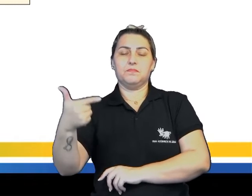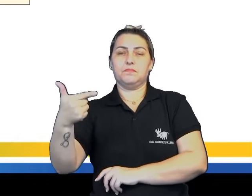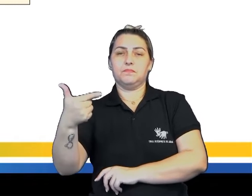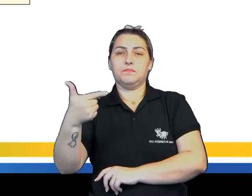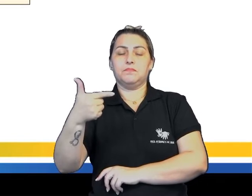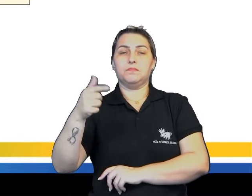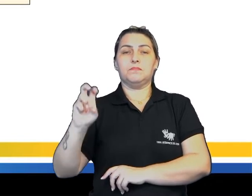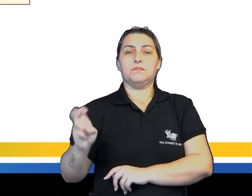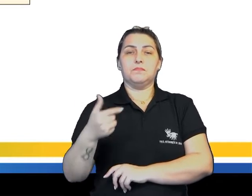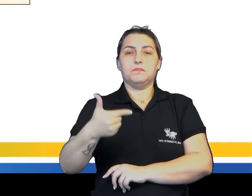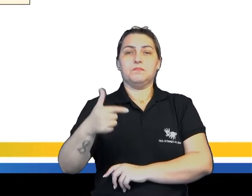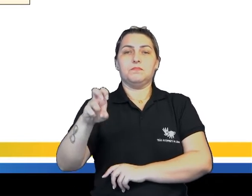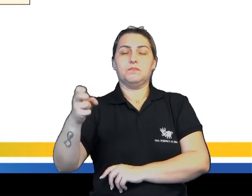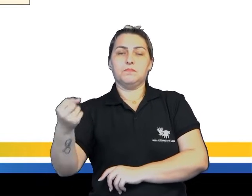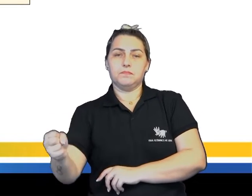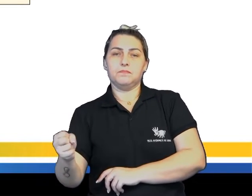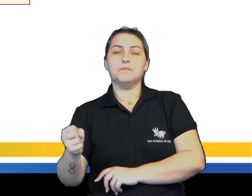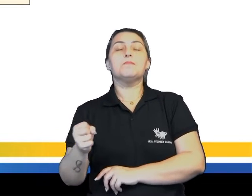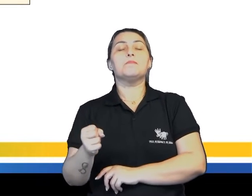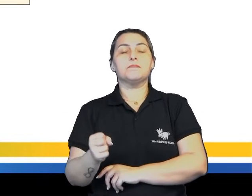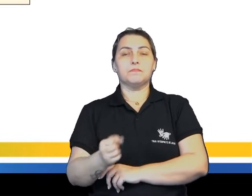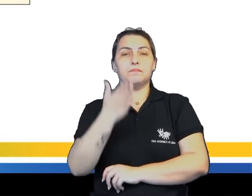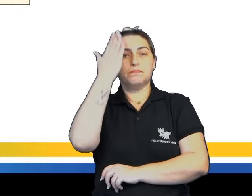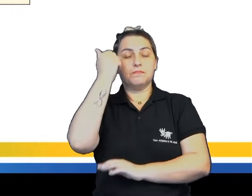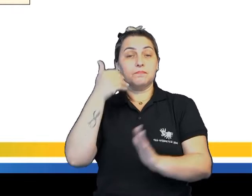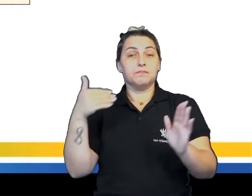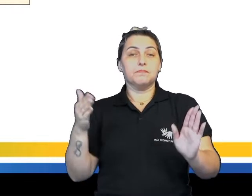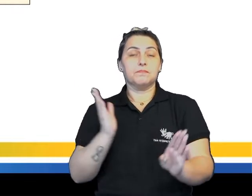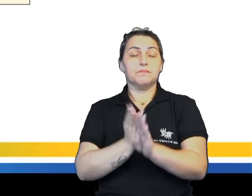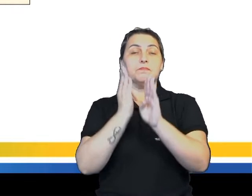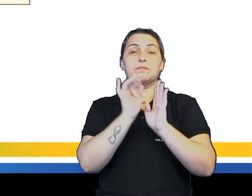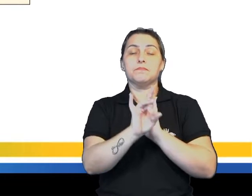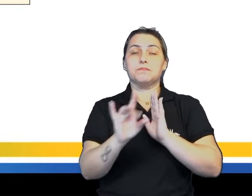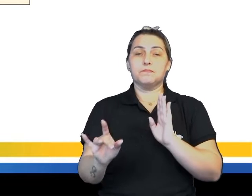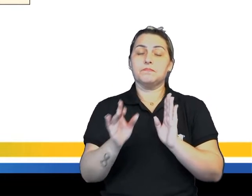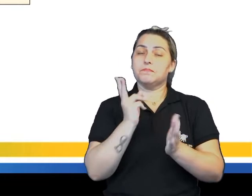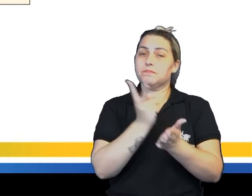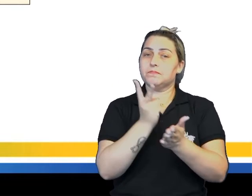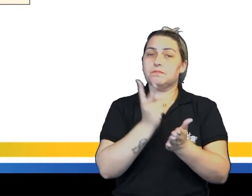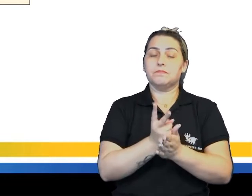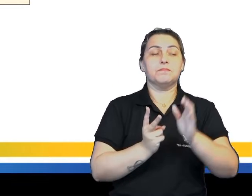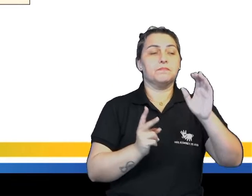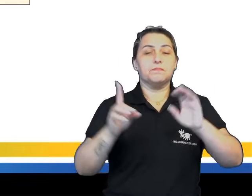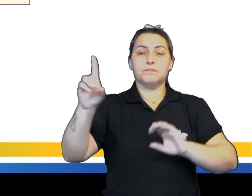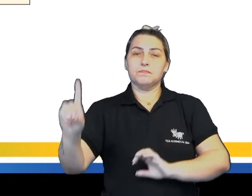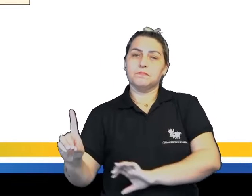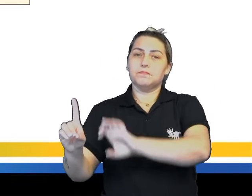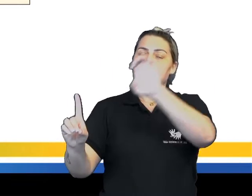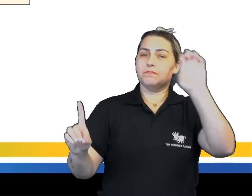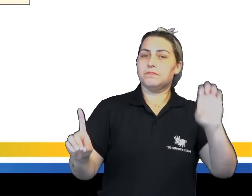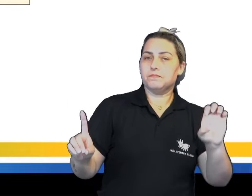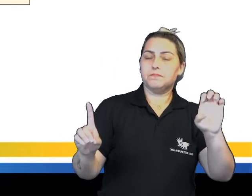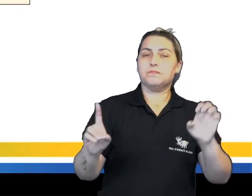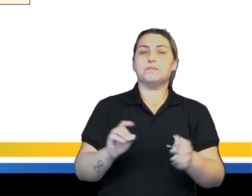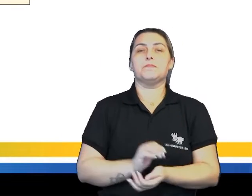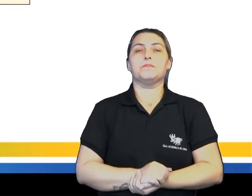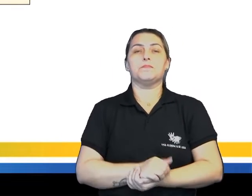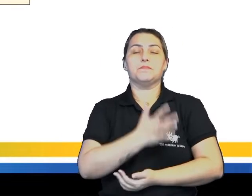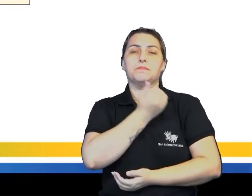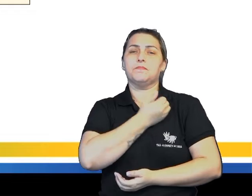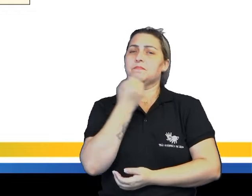5.258. Vamos identificar cada casa referente a cada algarismo, começando sempre da direita para a esquerda. Então vamos